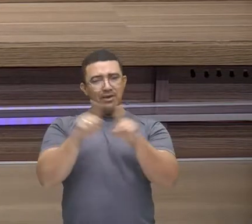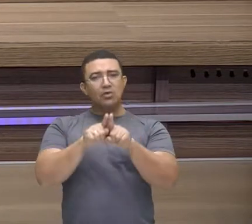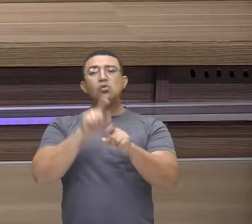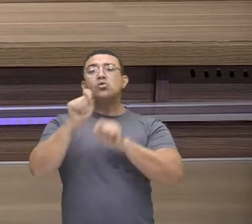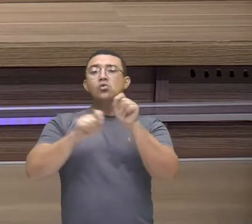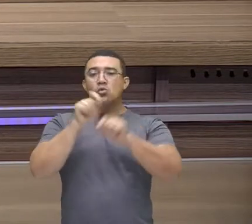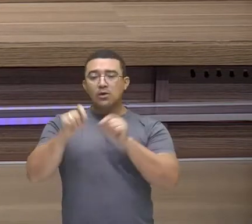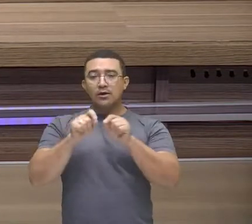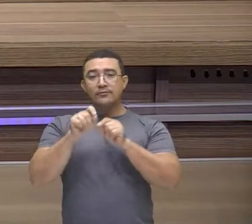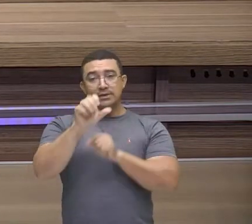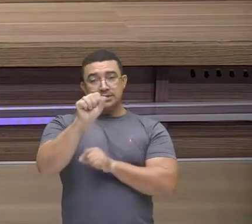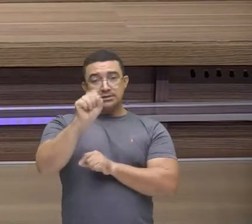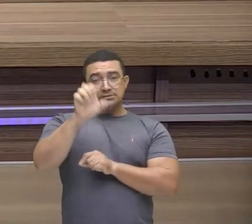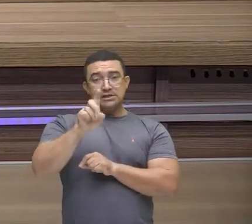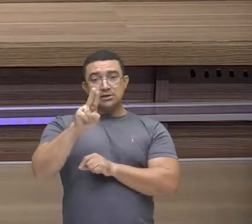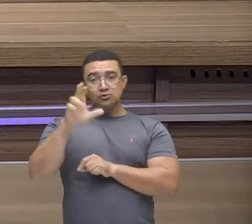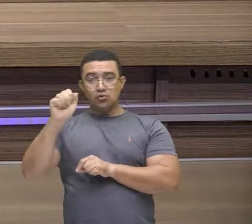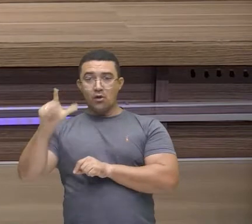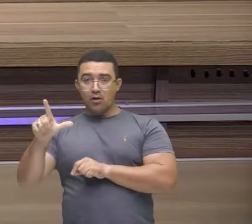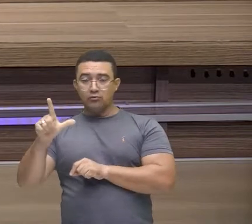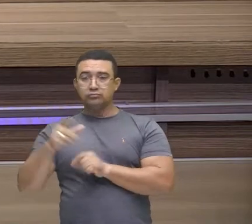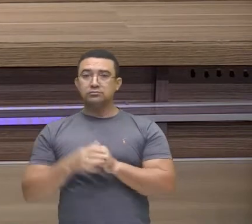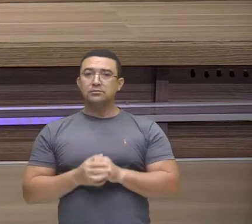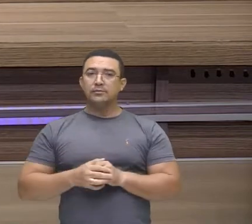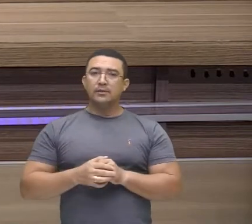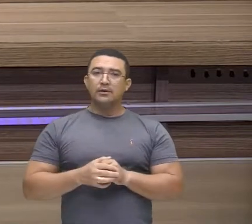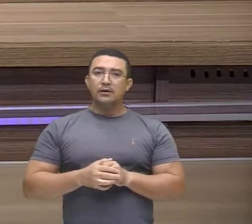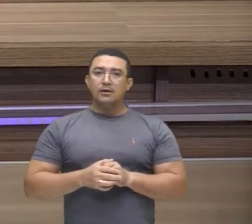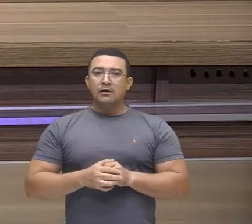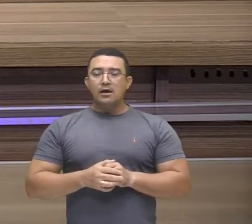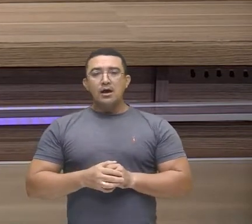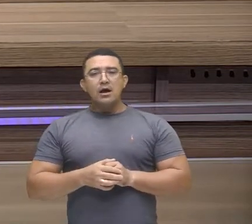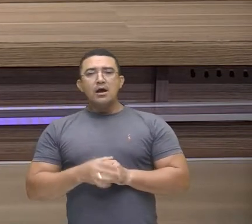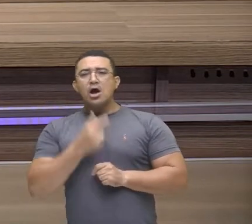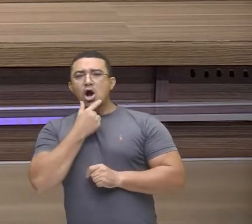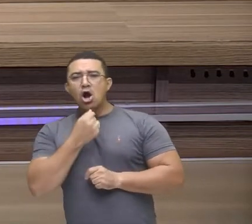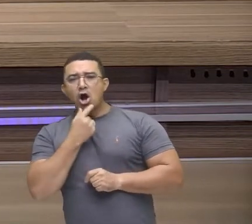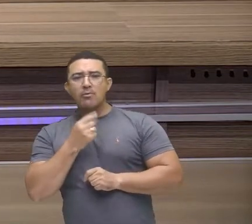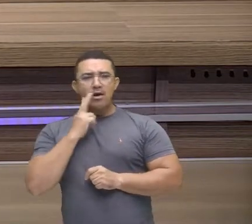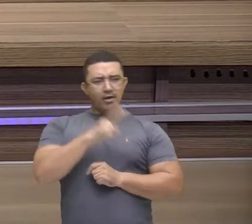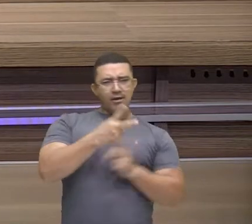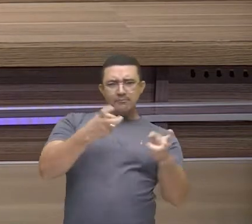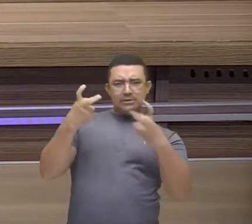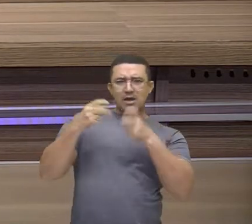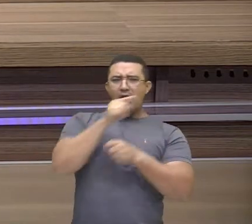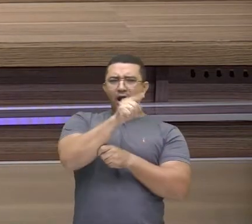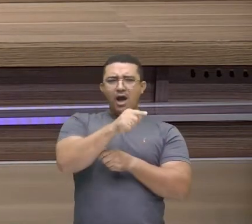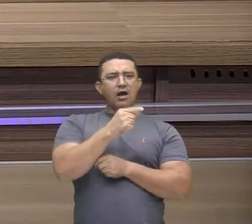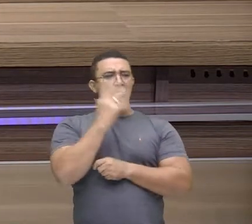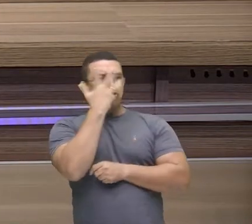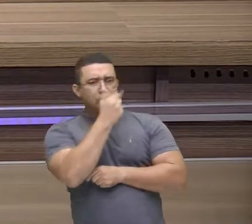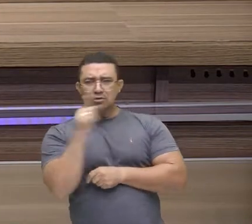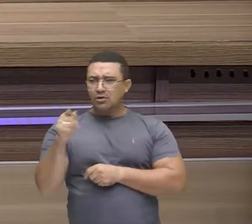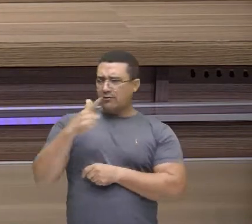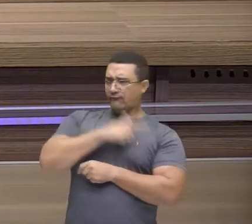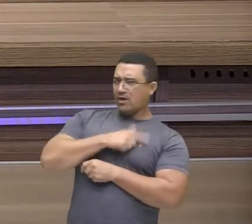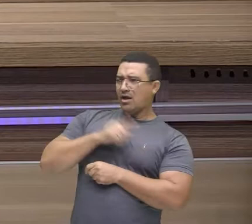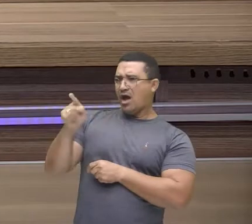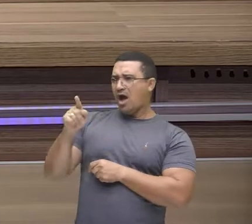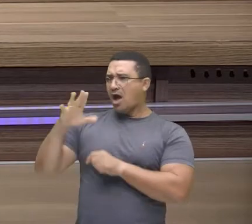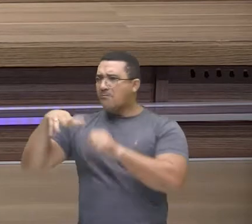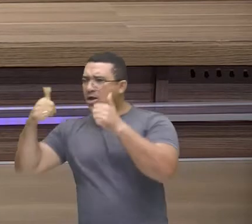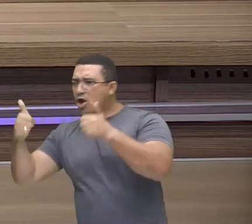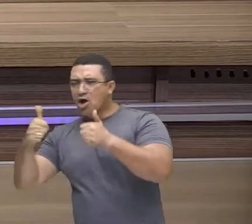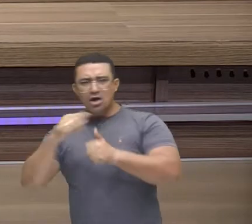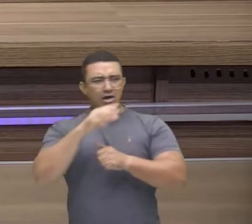eles já começam a ver que alguém é mais bonito, o outro é mais feio, aquele eu prefiro assim, o outro prefere assar.